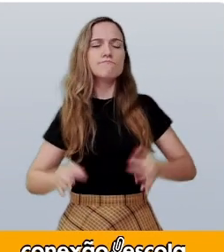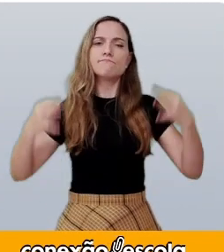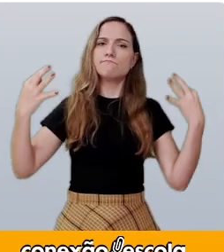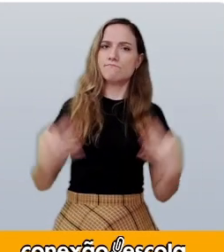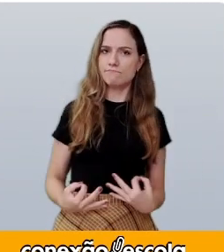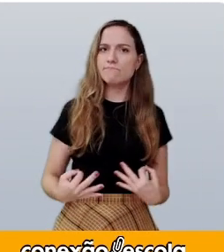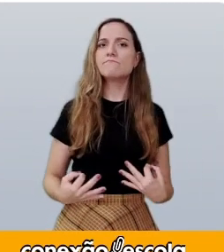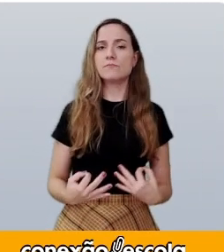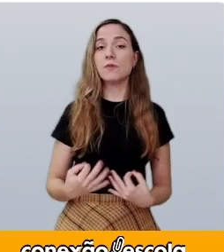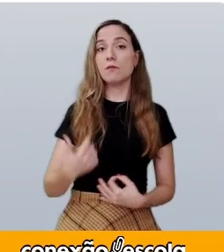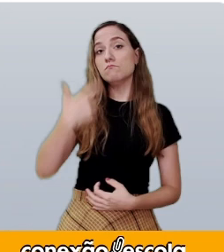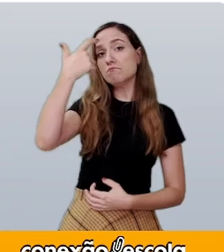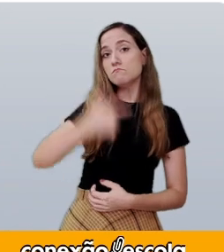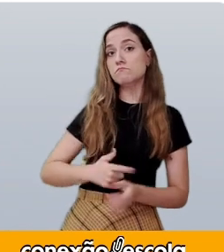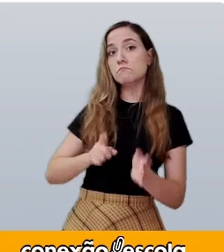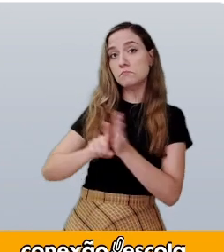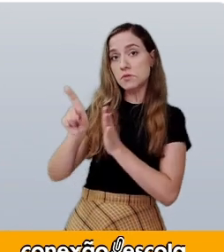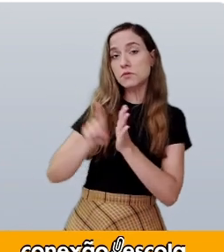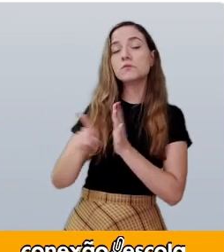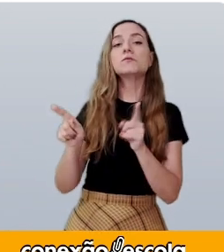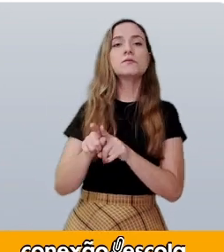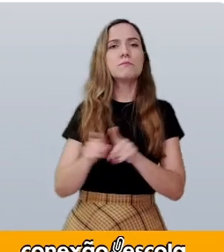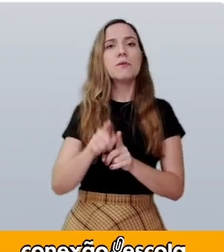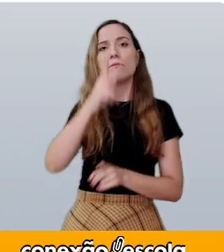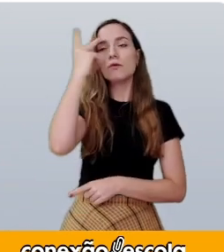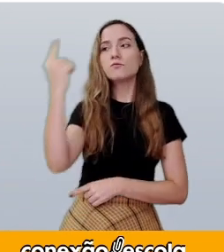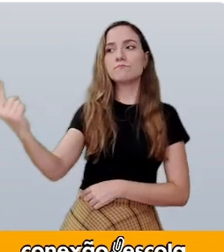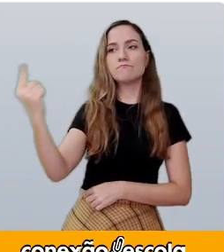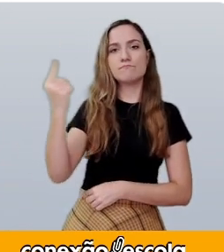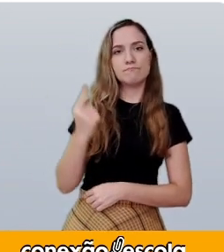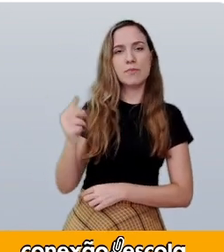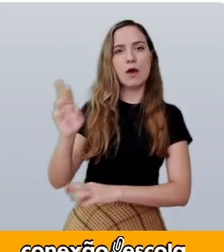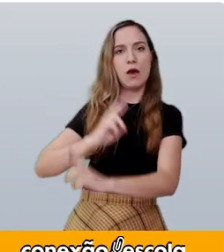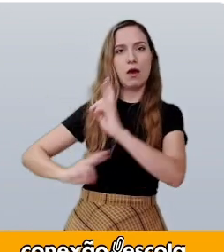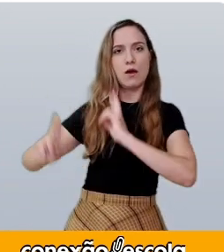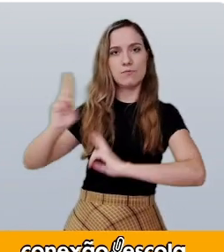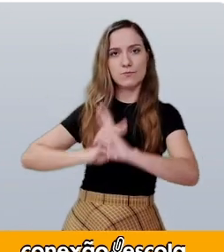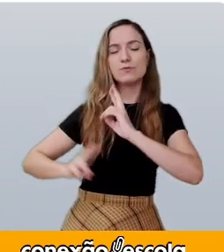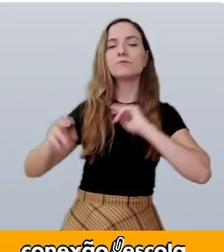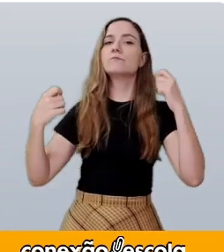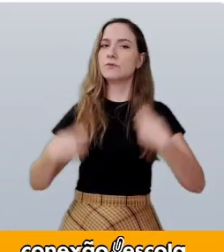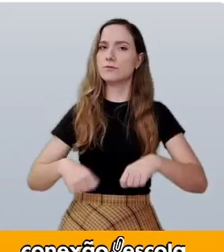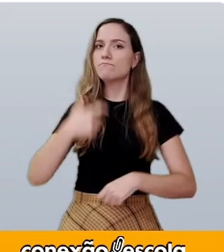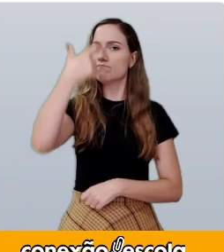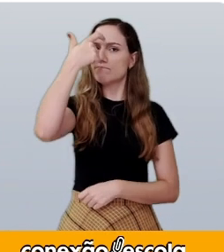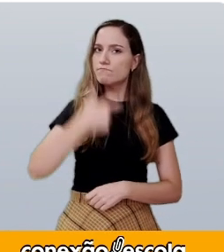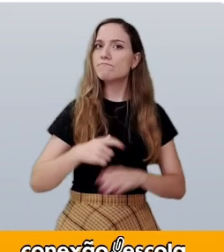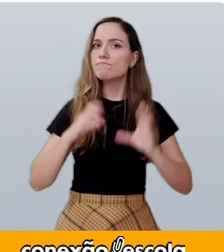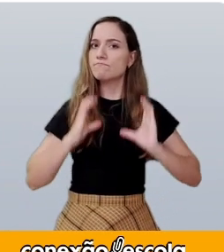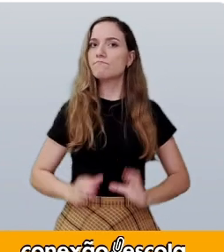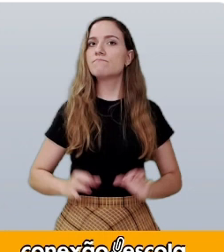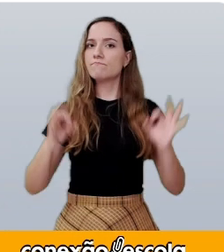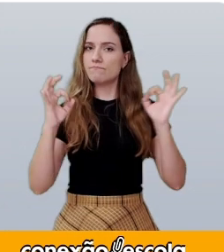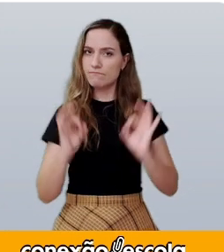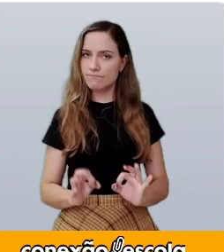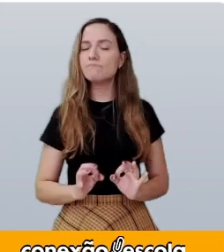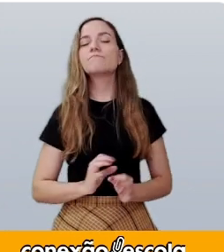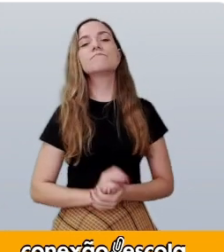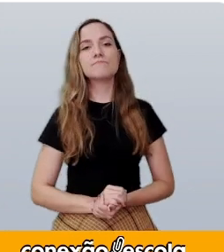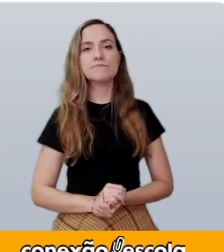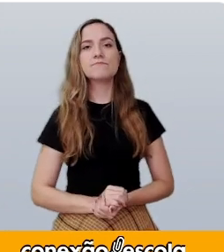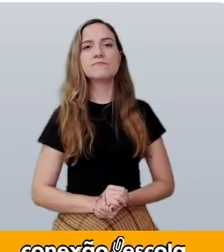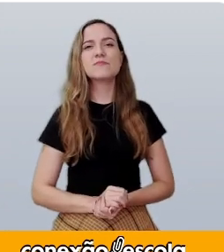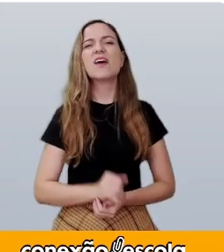por parte de quem a elabora, quanto por parte de quem a responde. O uso